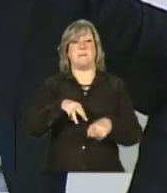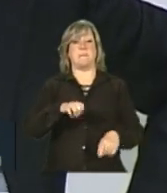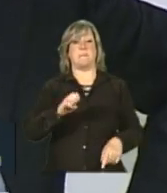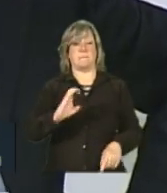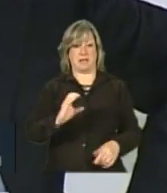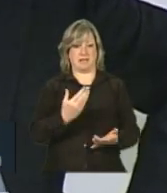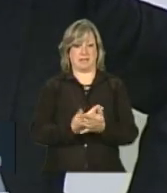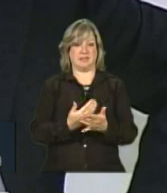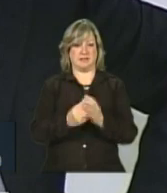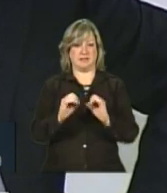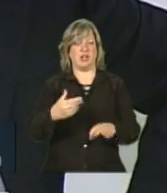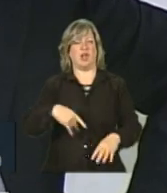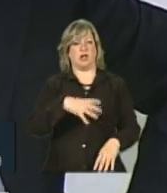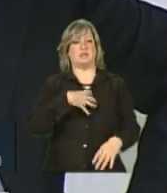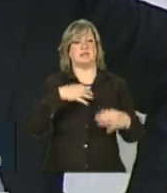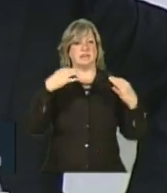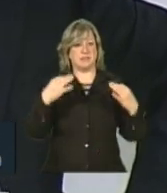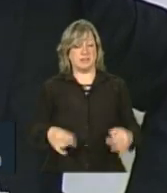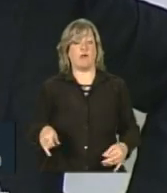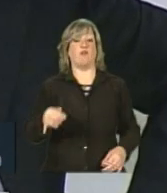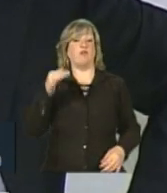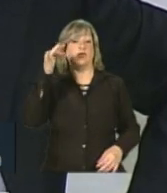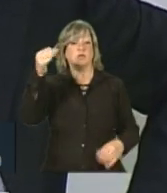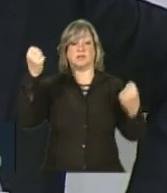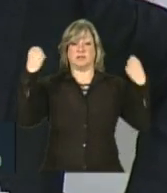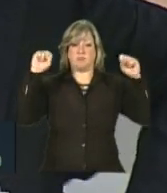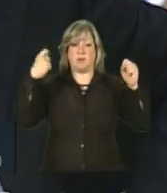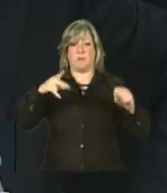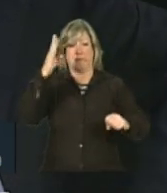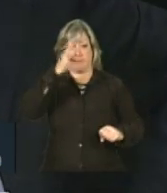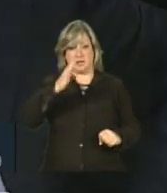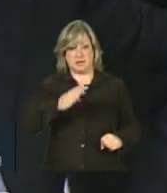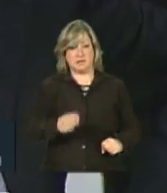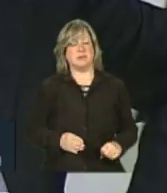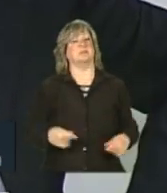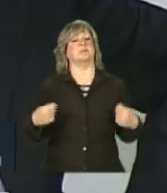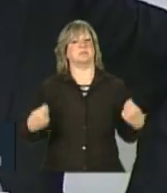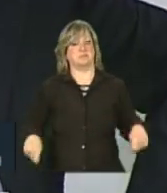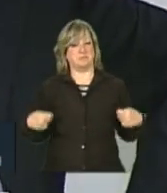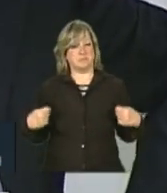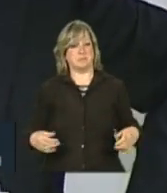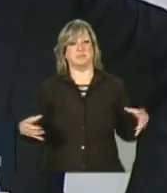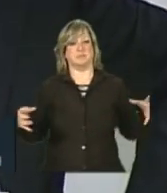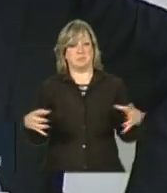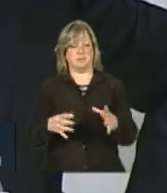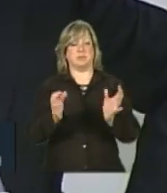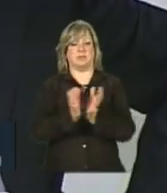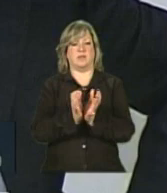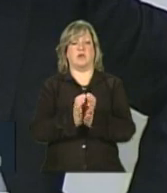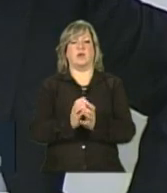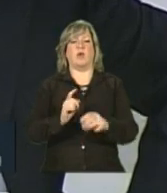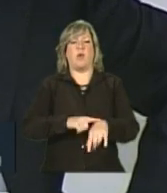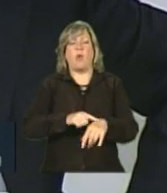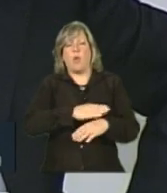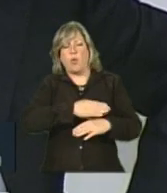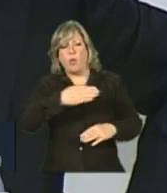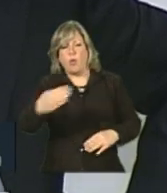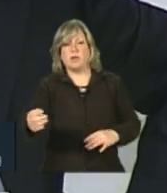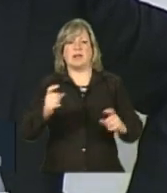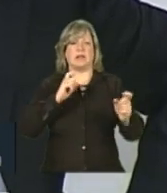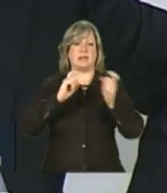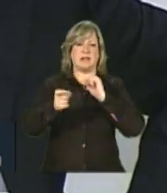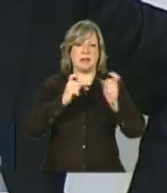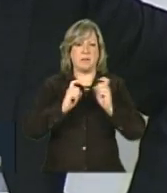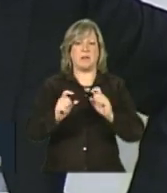convencidos que o futuro do esporte brasileiro necessariamente passa pela educação. Por isso, depois de um longo processo de debate